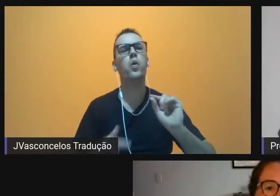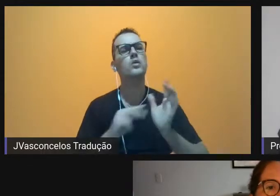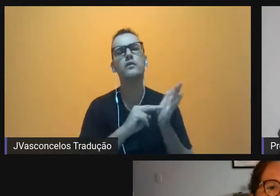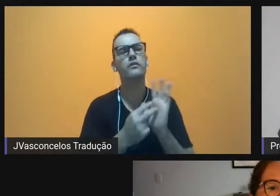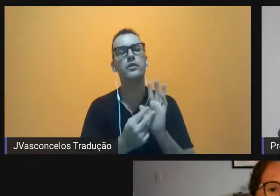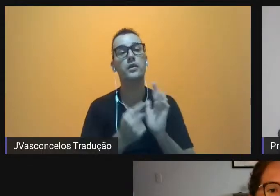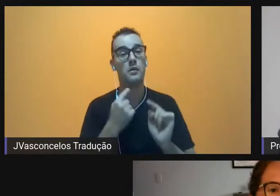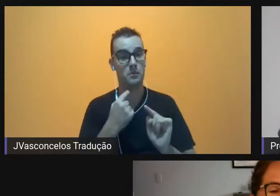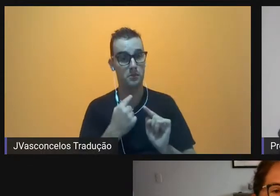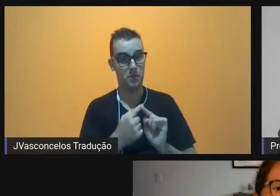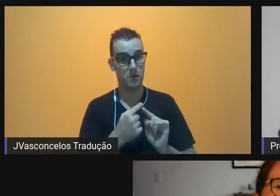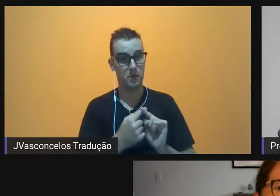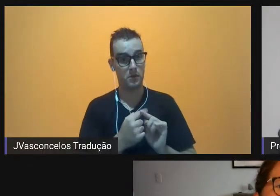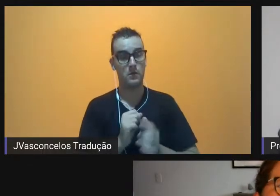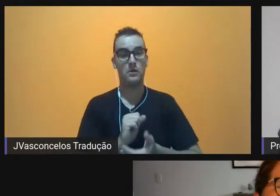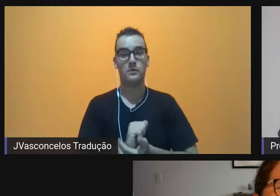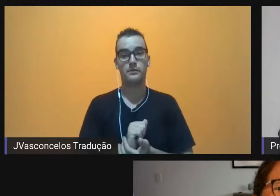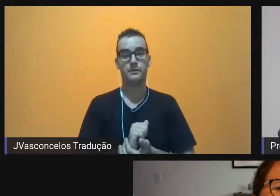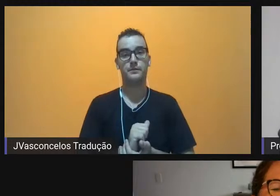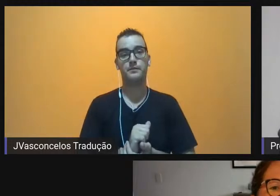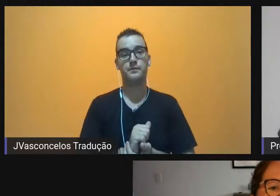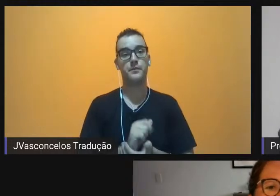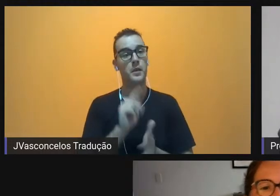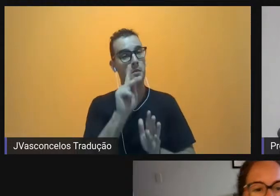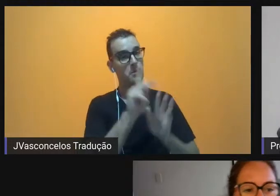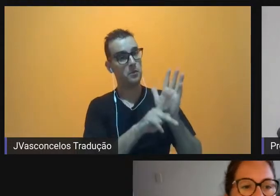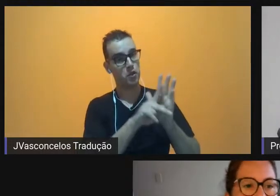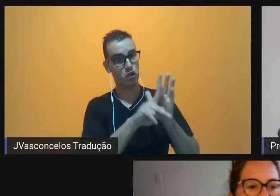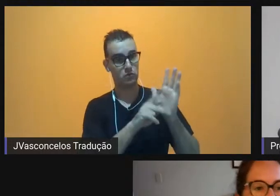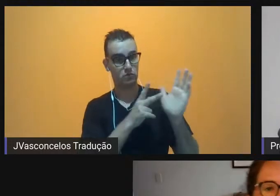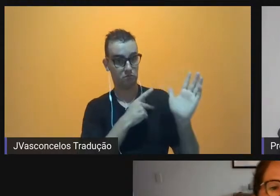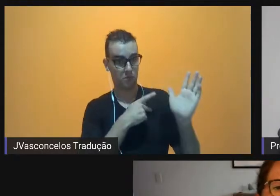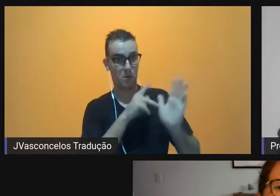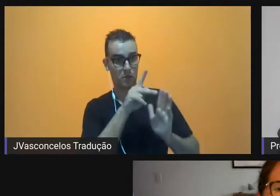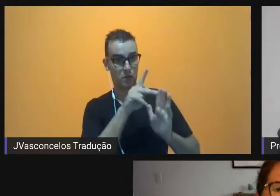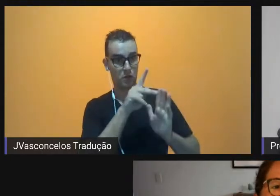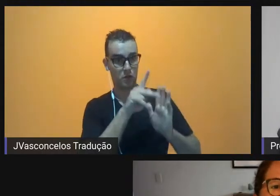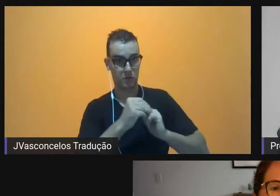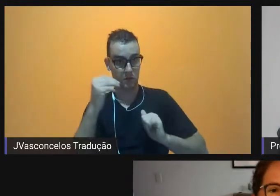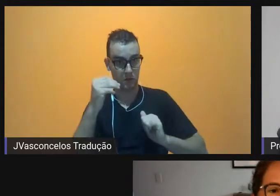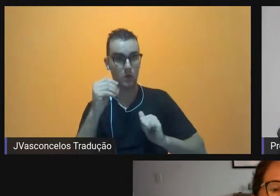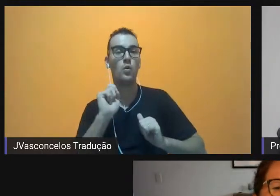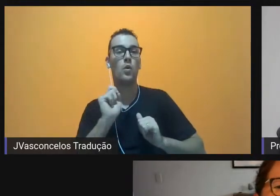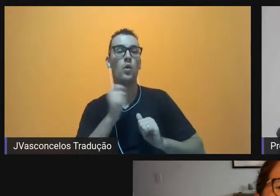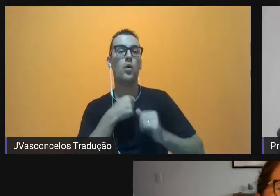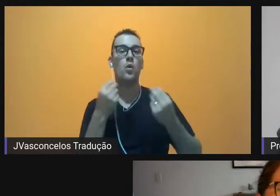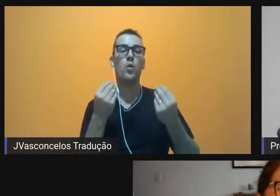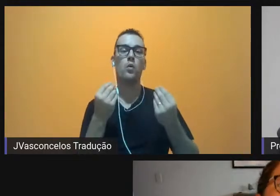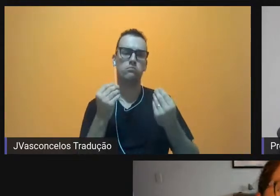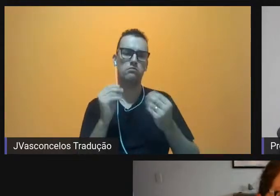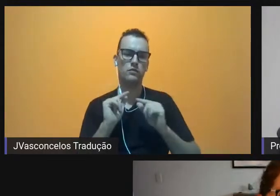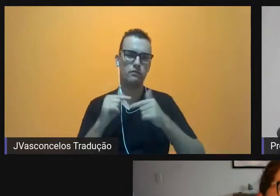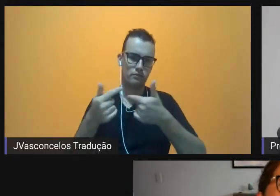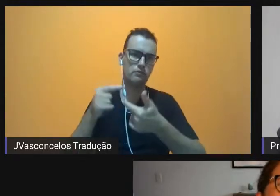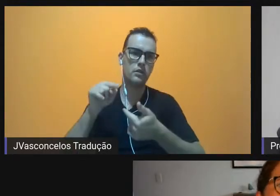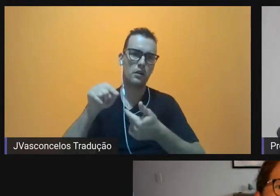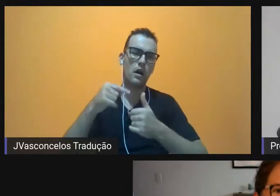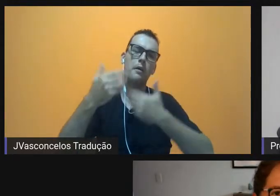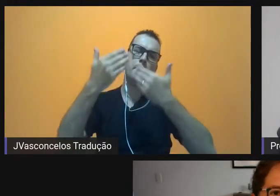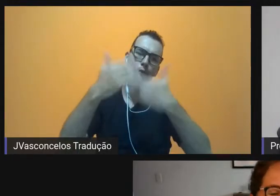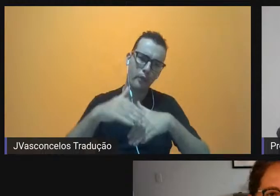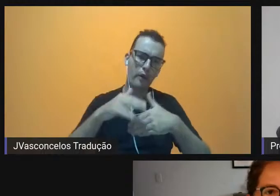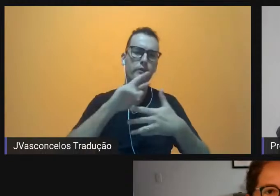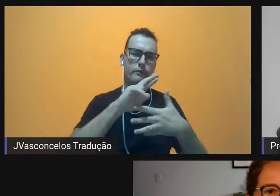eu já cheguei com o projeto, né, o meu projeto de mestrado, quando eu fui fazer a prova,